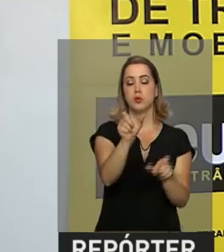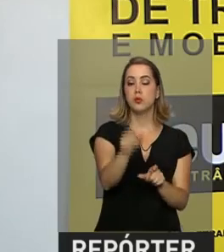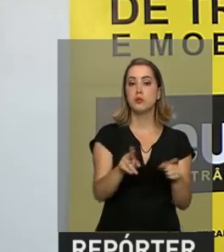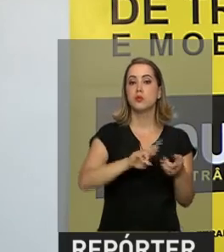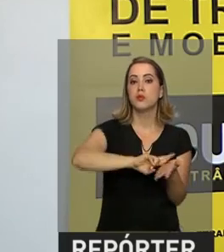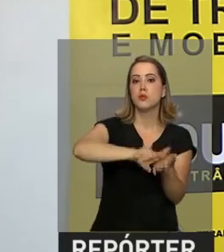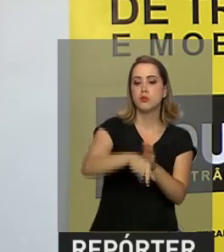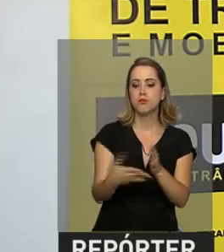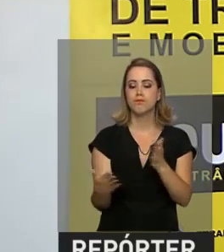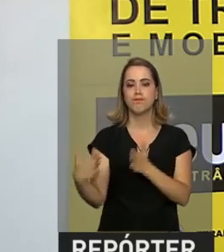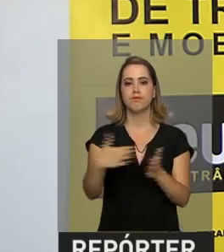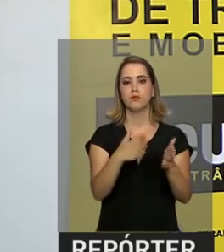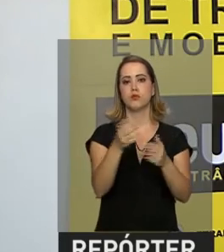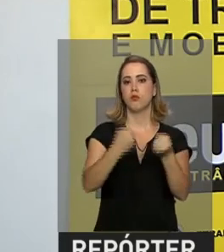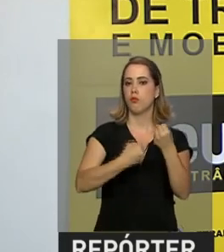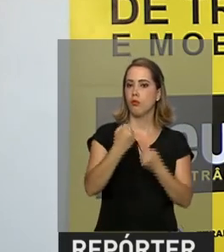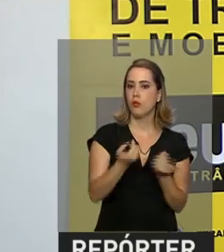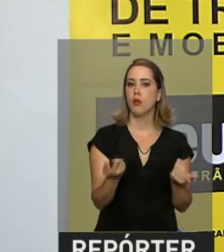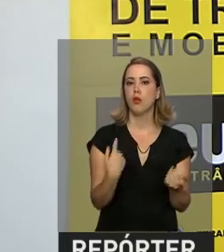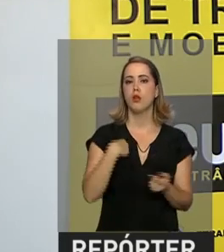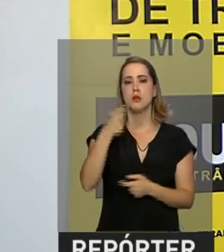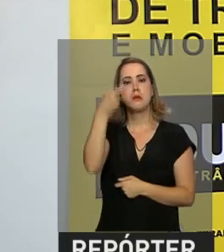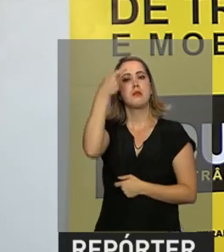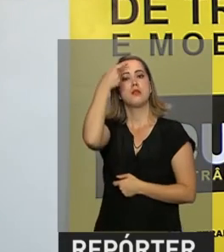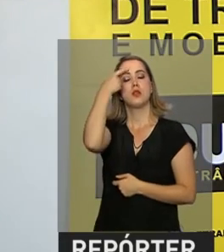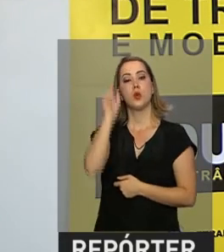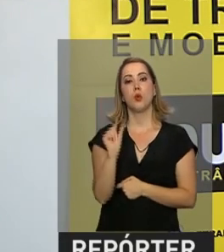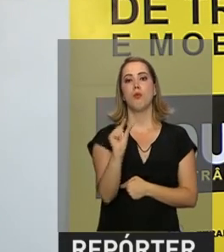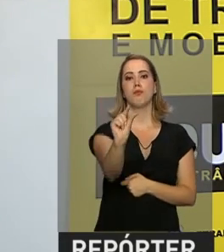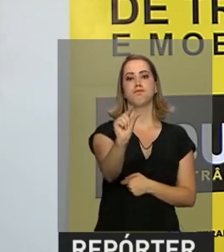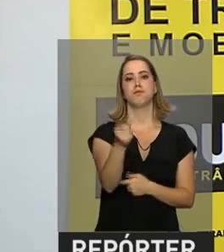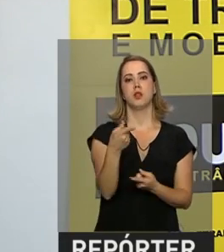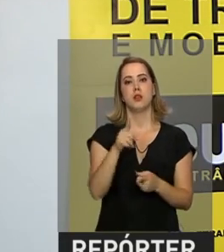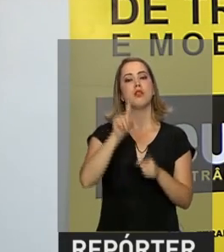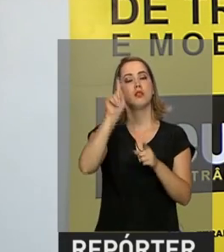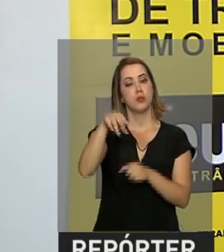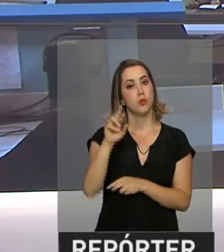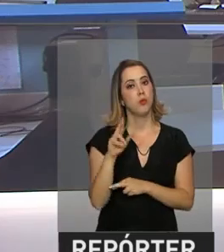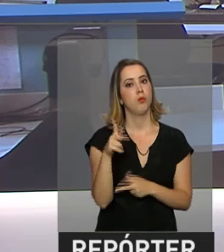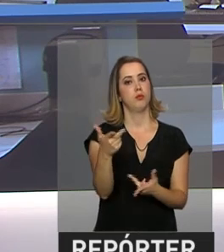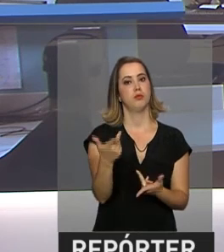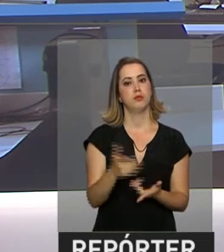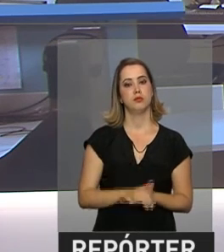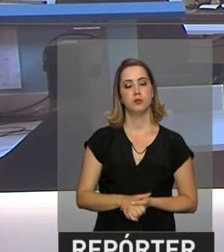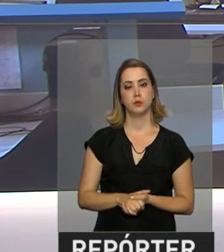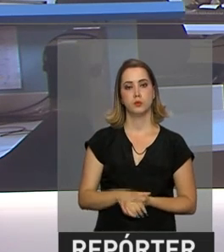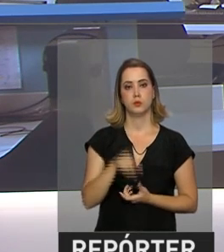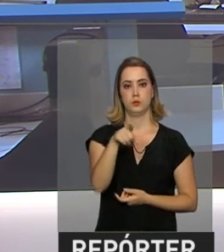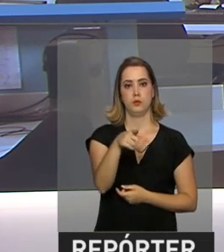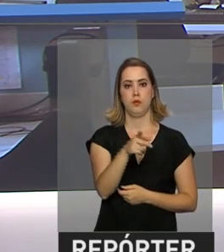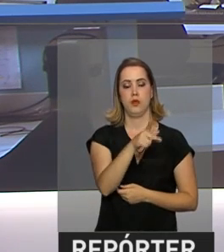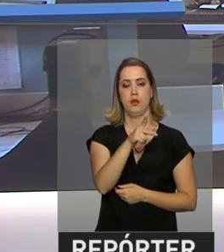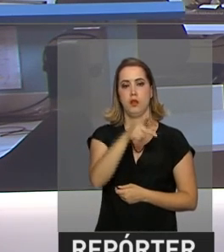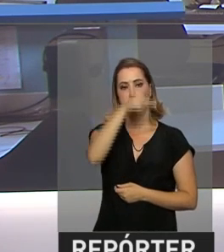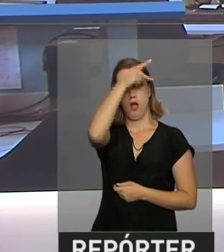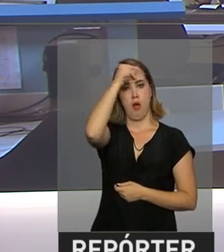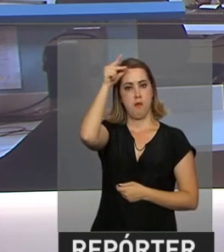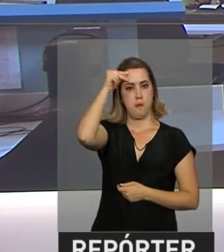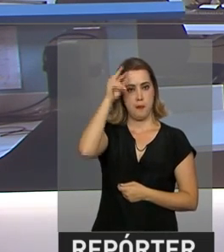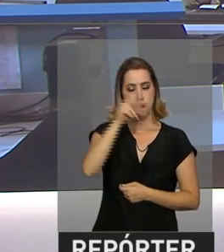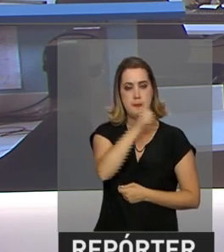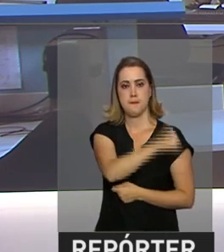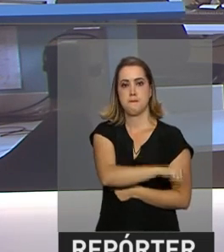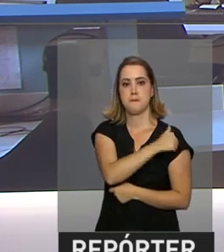fazer com que as pessoas entendam que um pequeno ato ele faz diferença a prefeitura do rio de janeiro apresentou